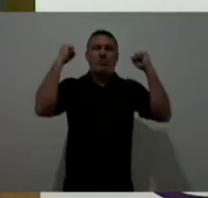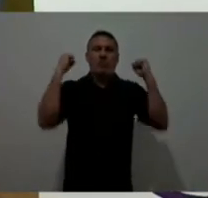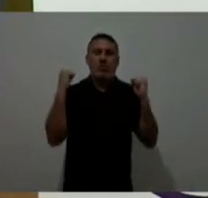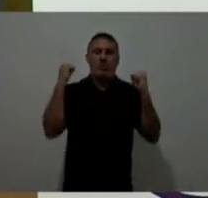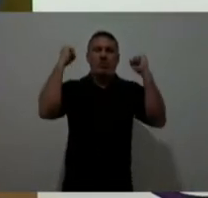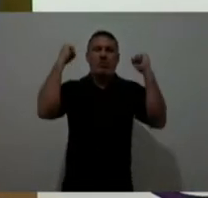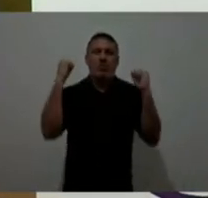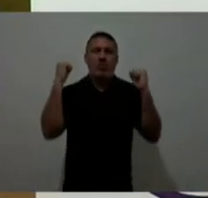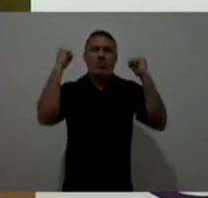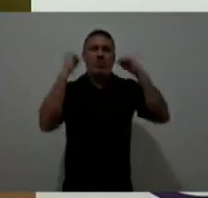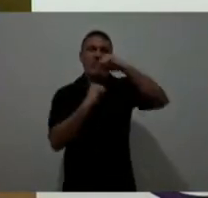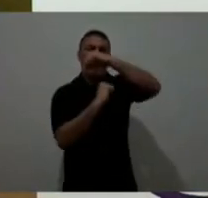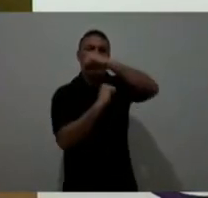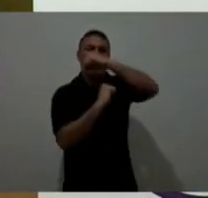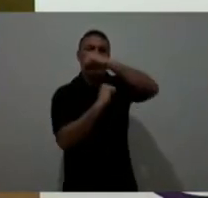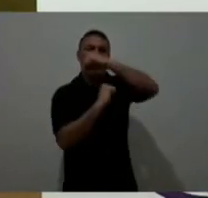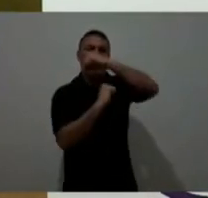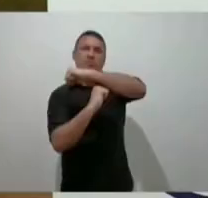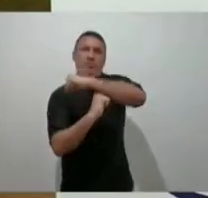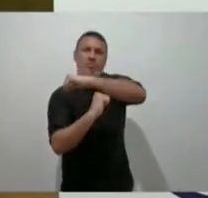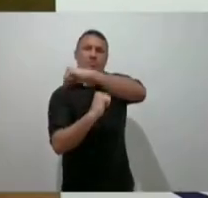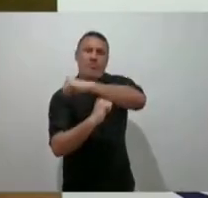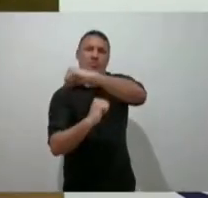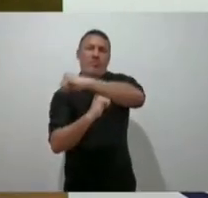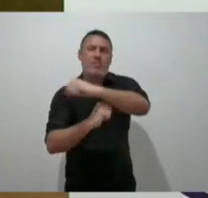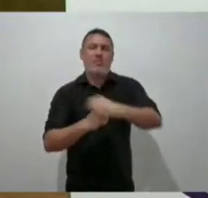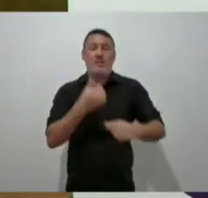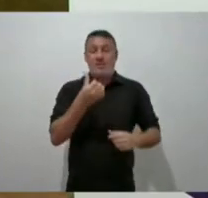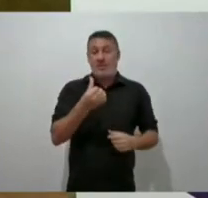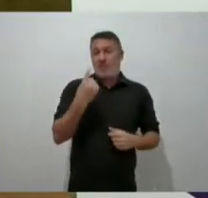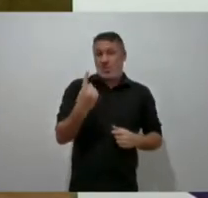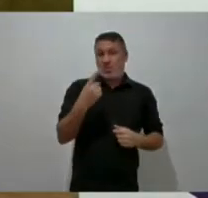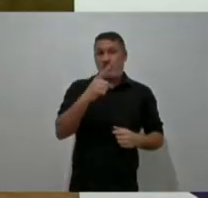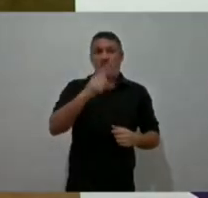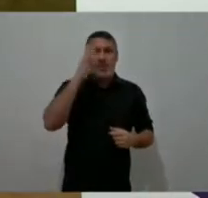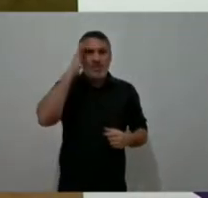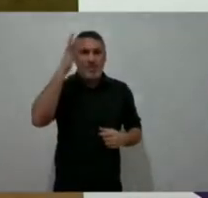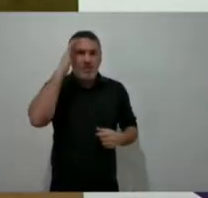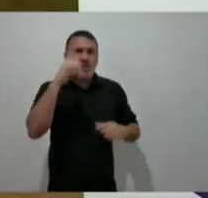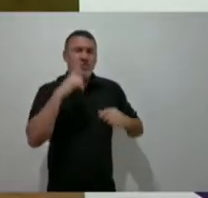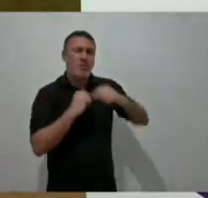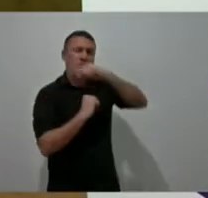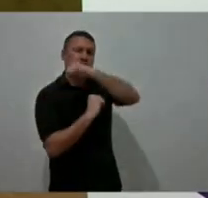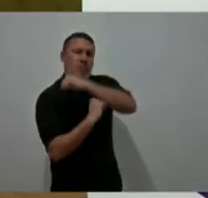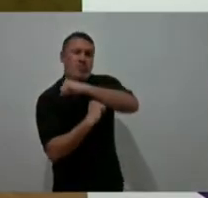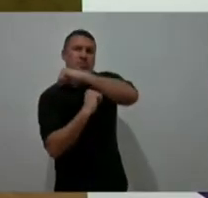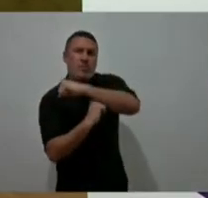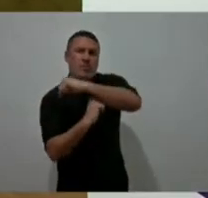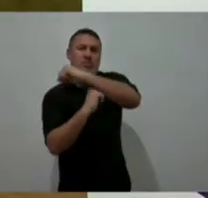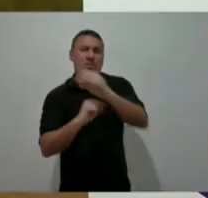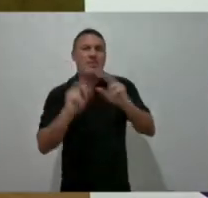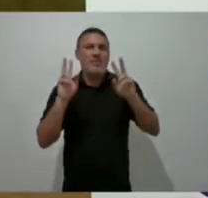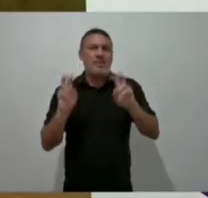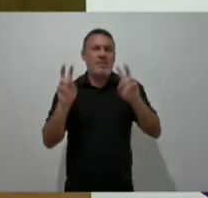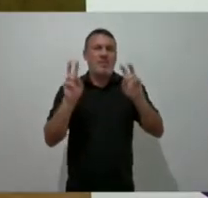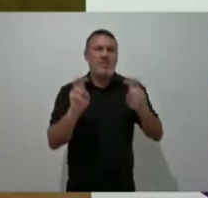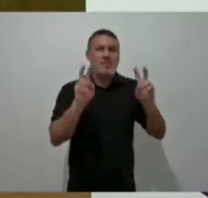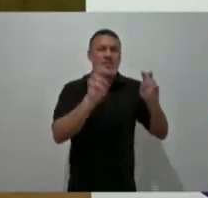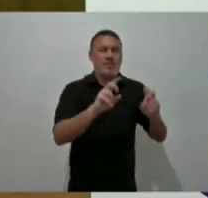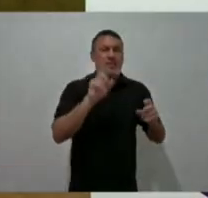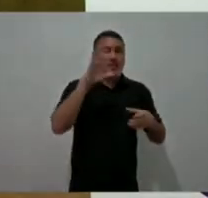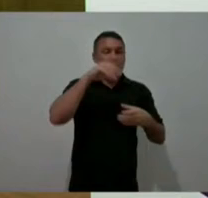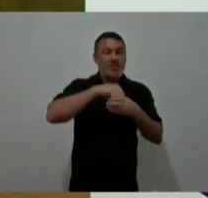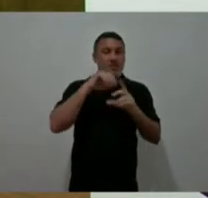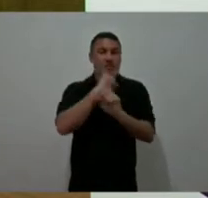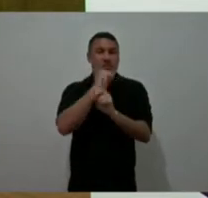ponte. Quando a gente para pensar sobre o tema ESG e toda a temática envolvida na construção de uma sociedade melhor, a gente